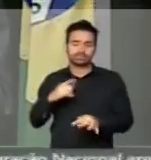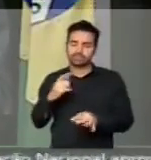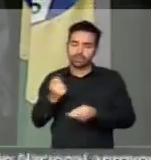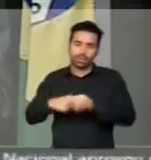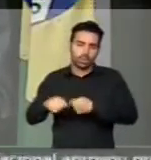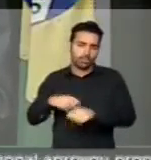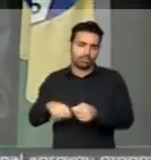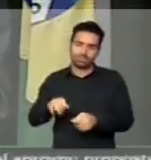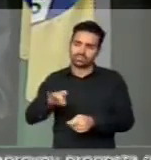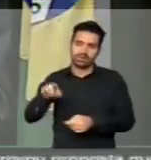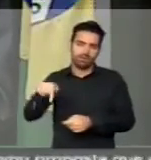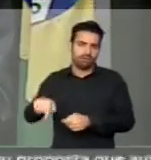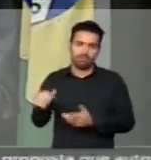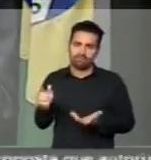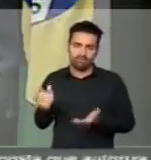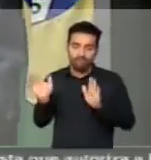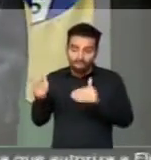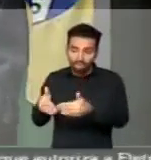deputados, que